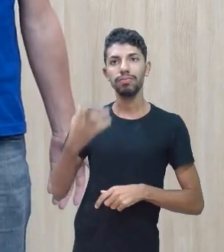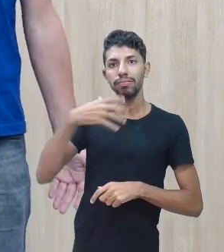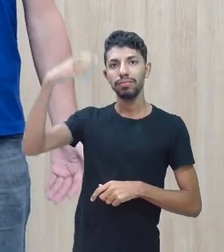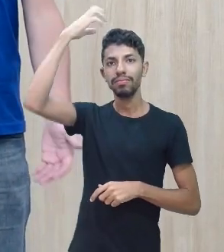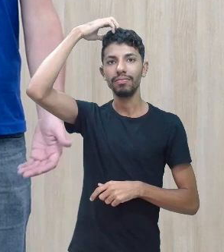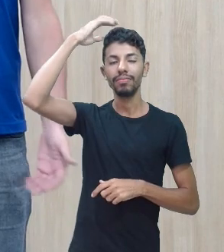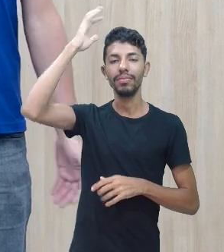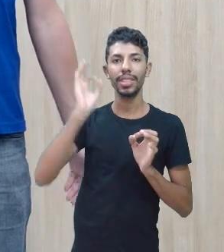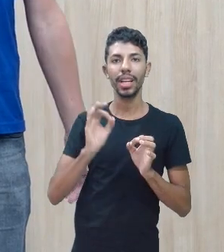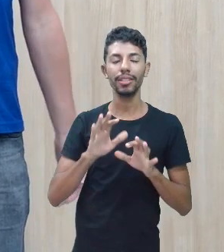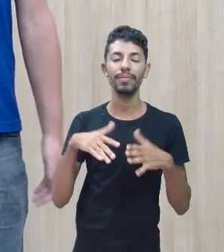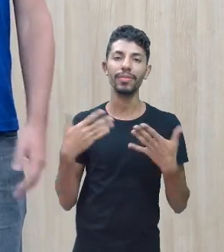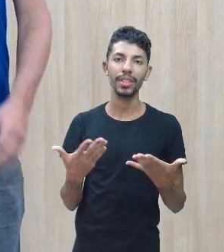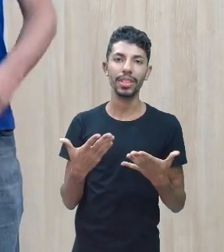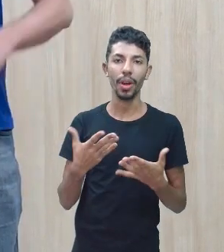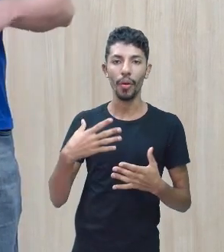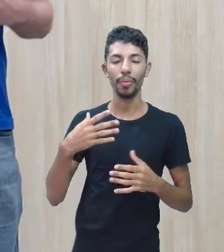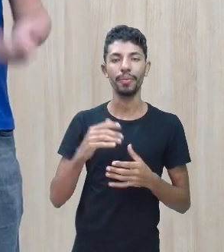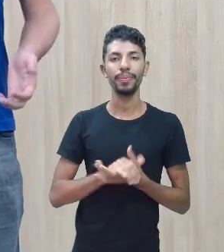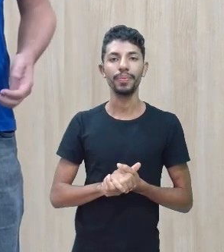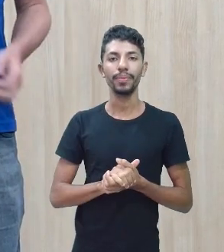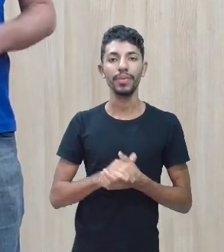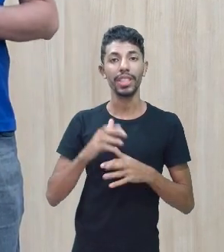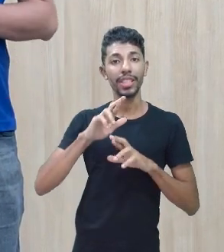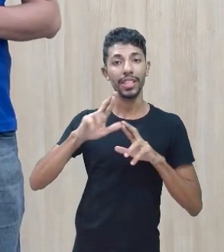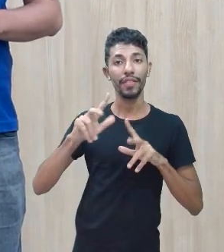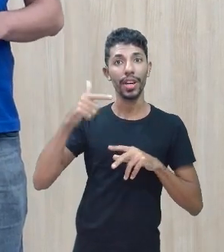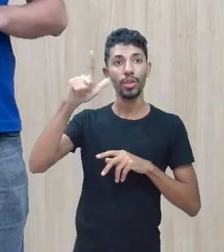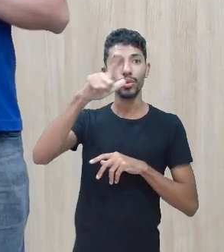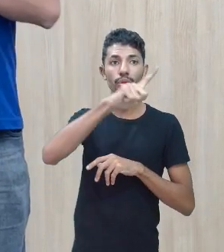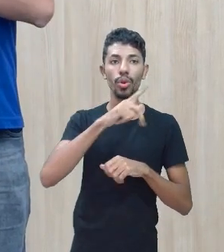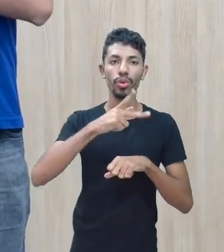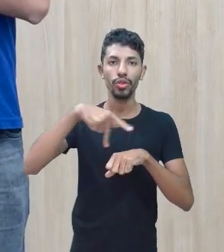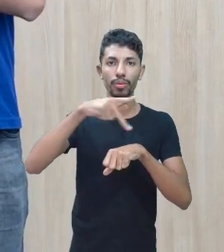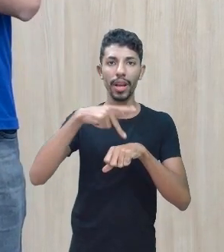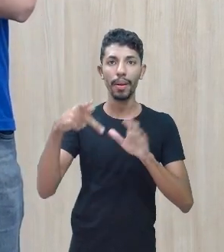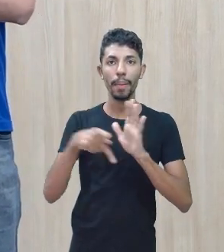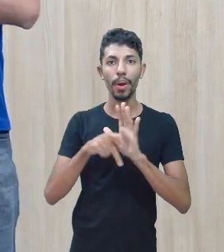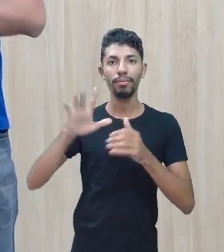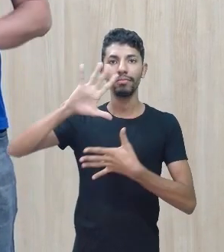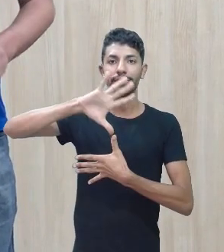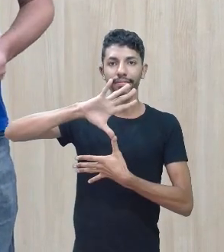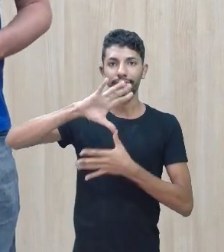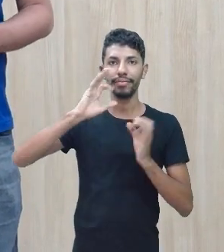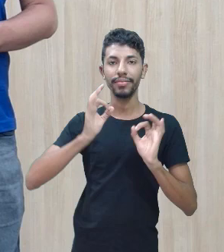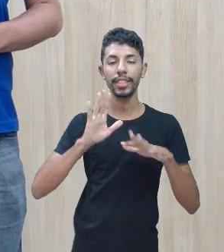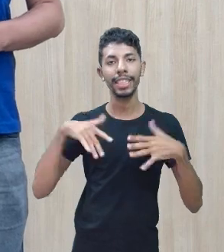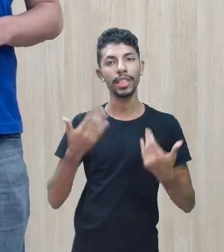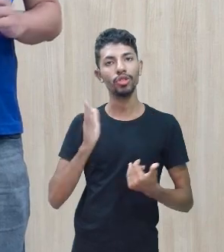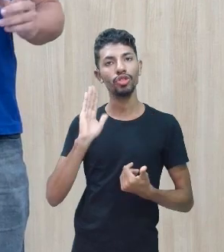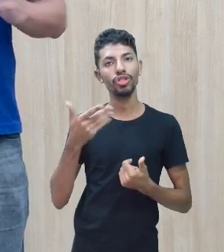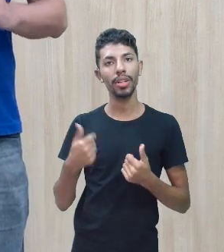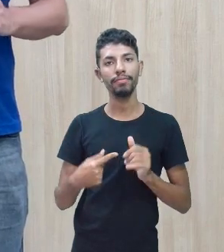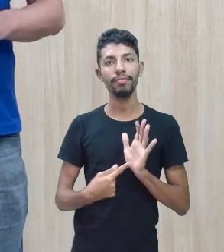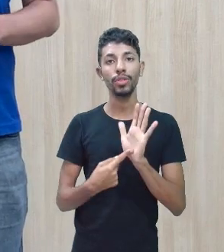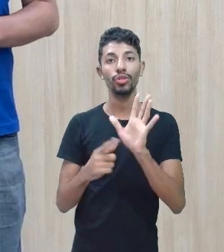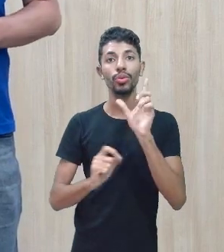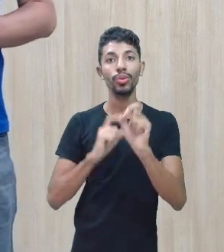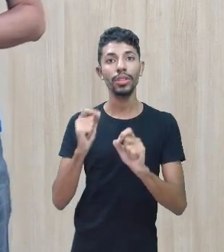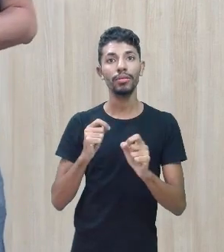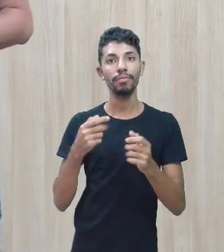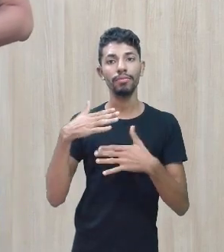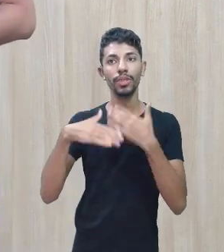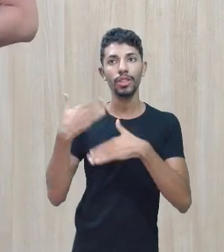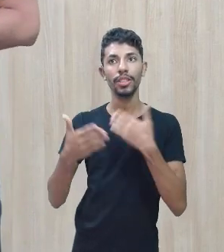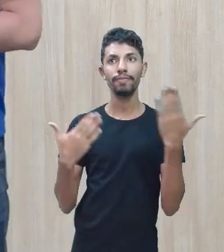rei do Brasil. Então, e diferente dos outros países da América. Então, eu já proponho aí um processo de comparação. O